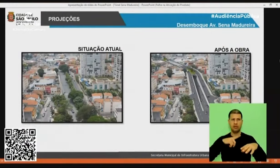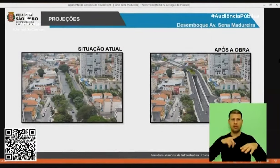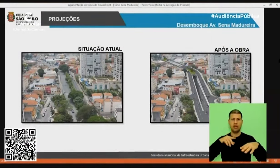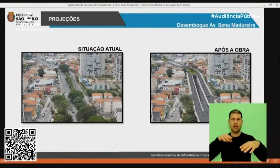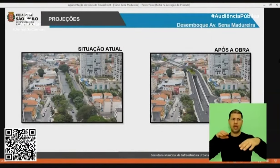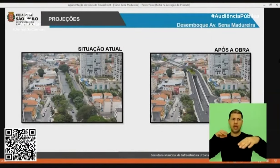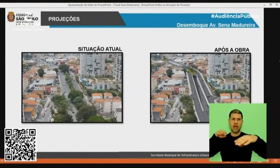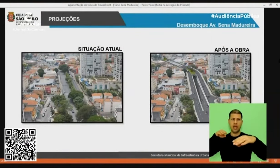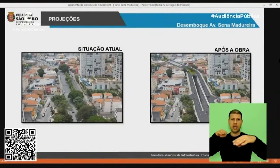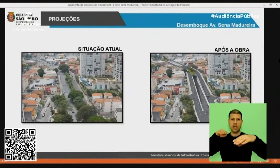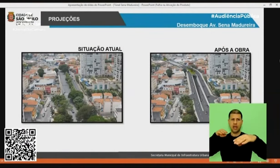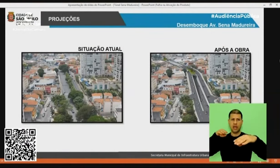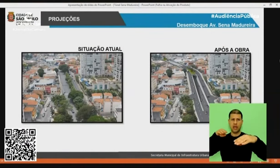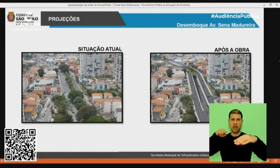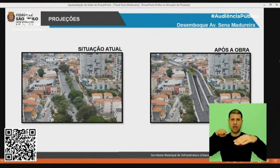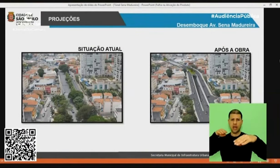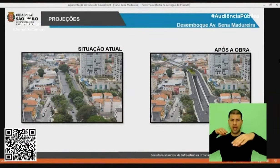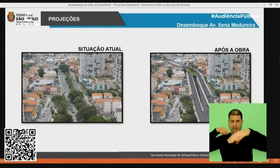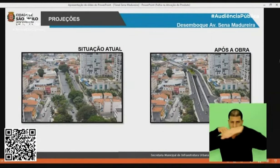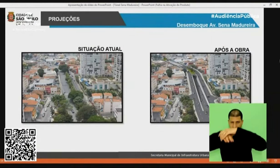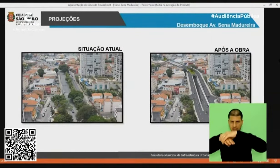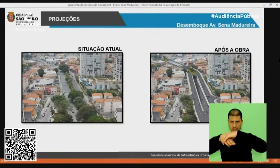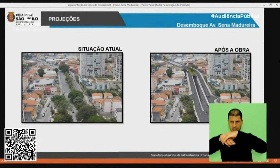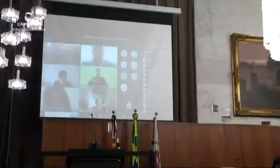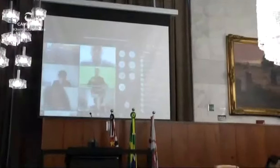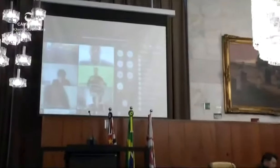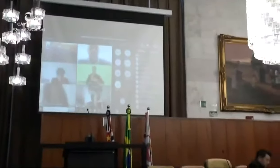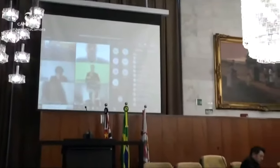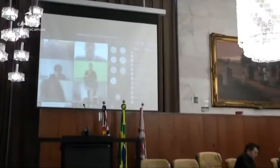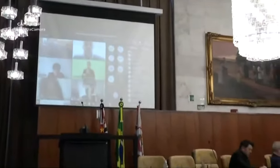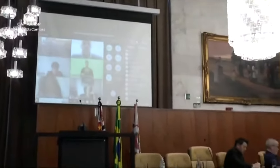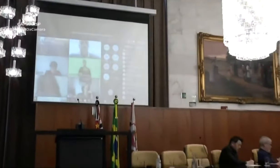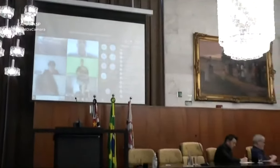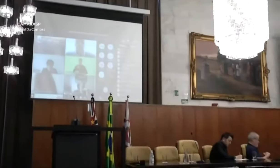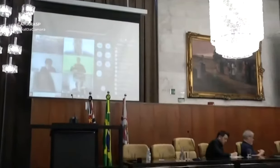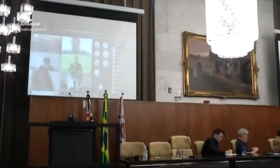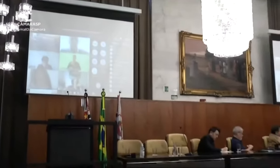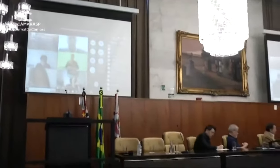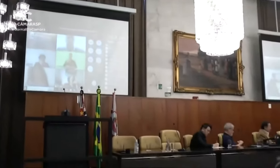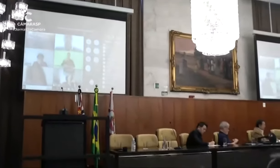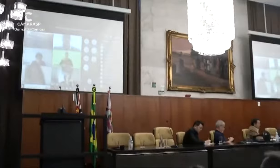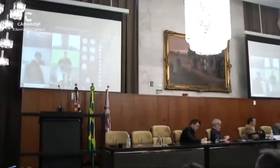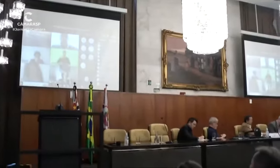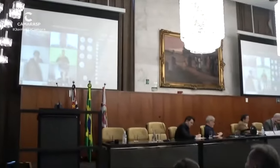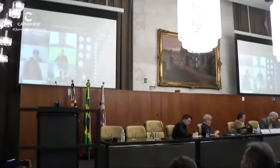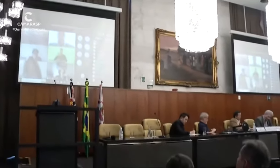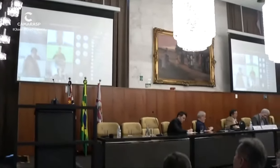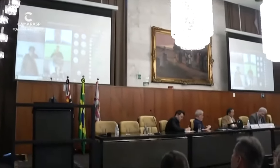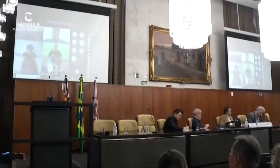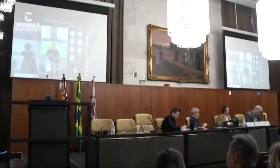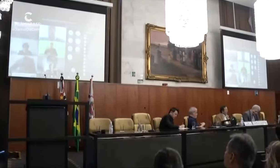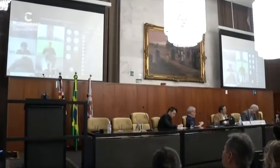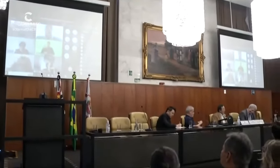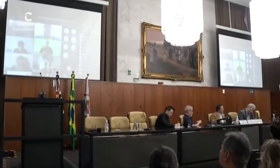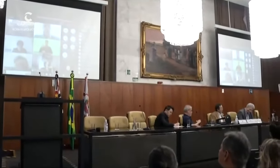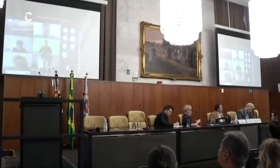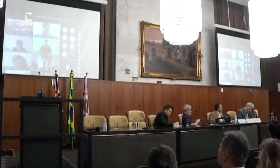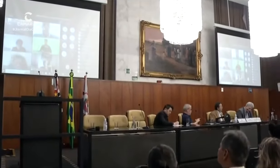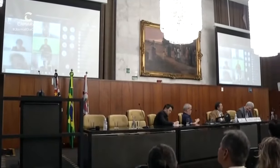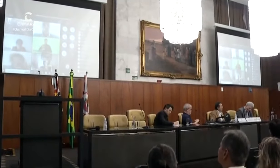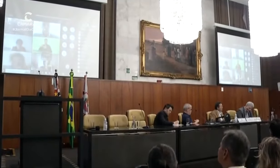da Prefeitura com o consórcio das empresas Queiroz Galvão e Galvão Engenharia. Mas as obras foram suspensas